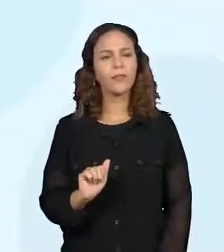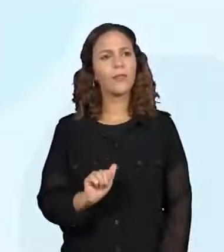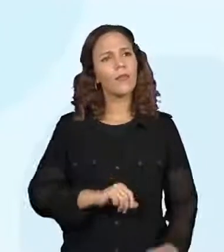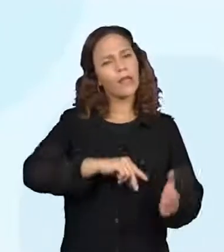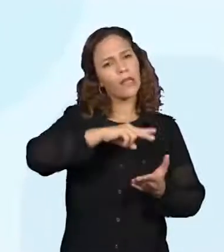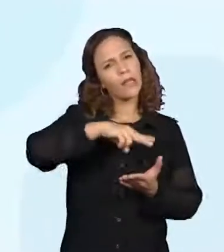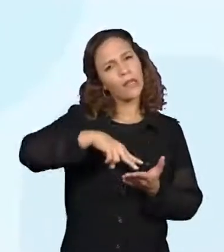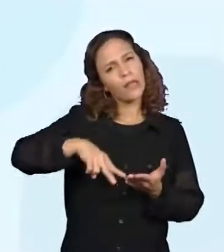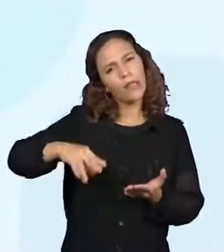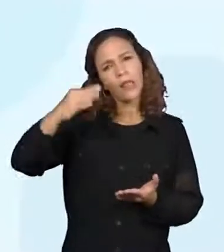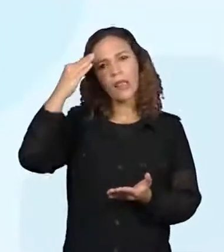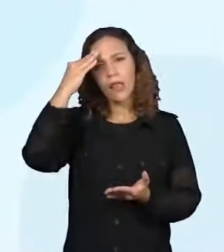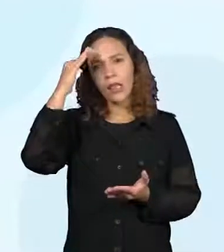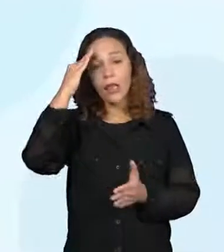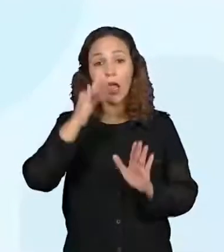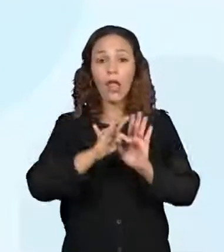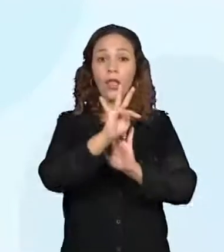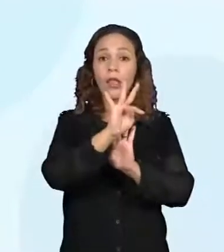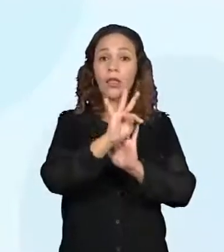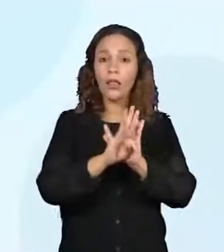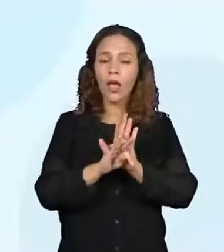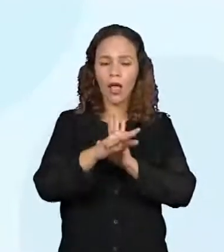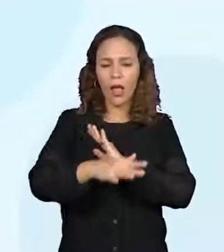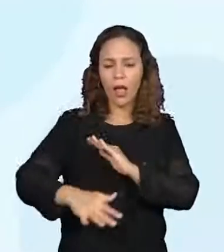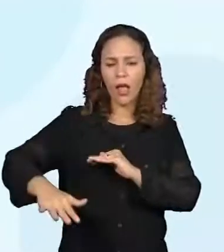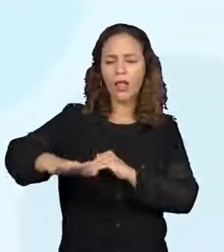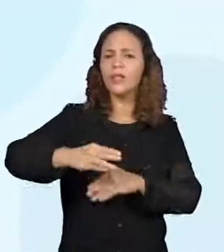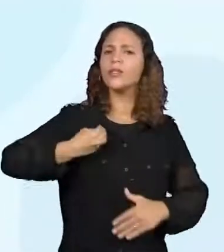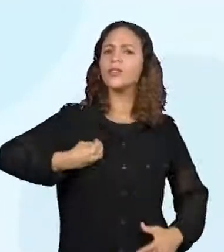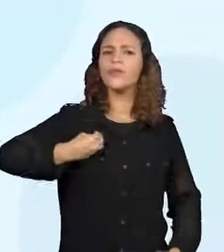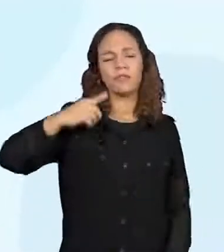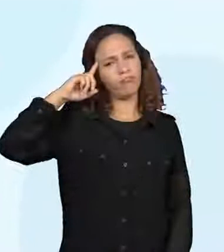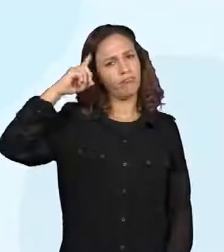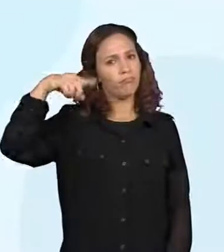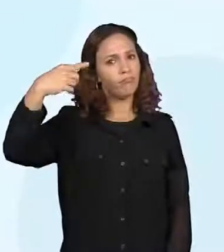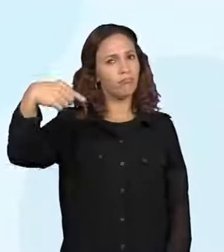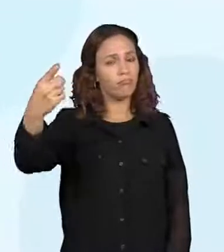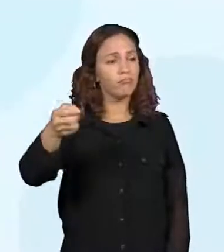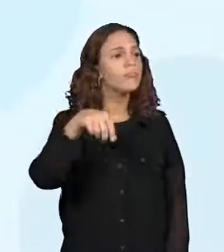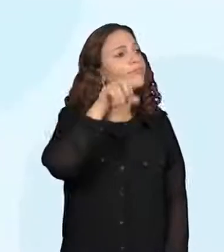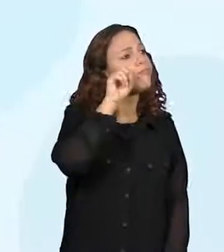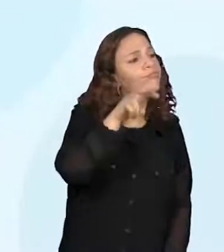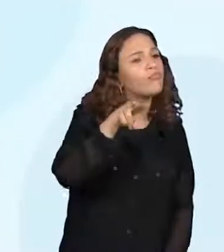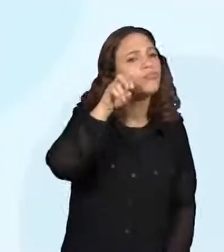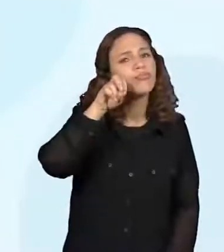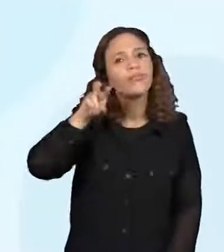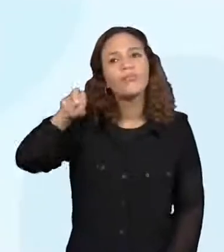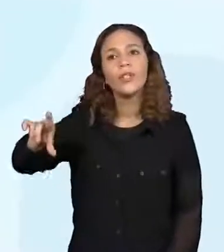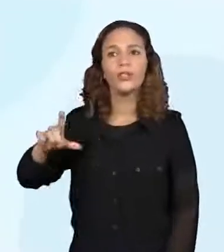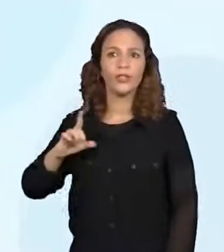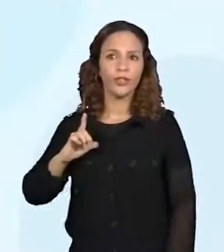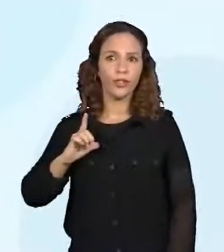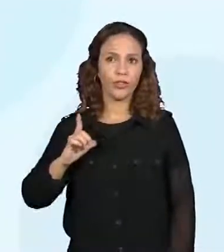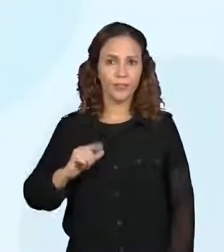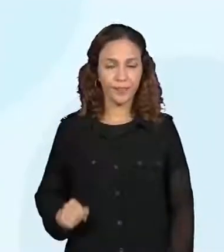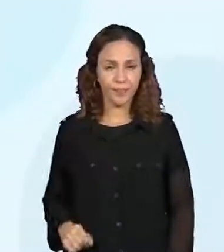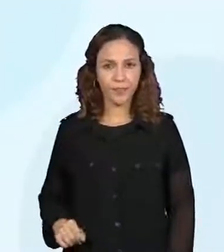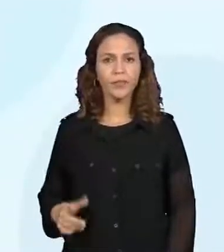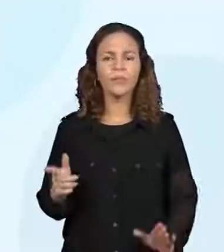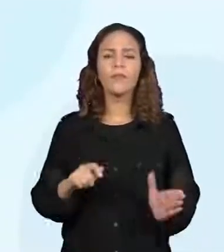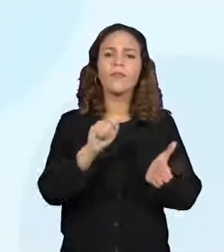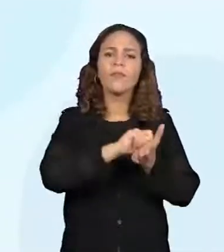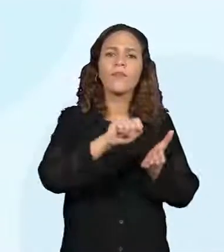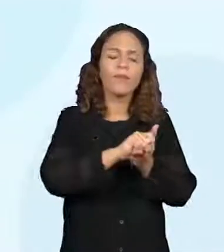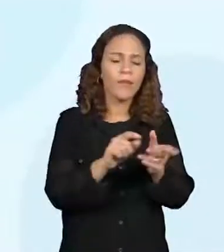compreender diferentes textos do campo da vida cotidiana, isso quer dizer, do nosso dia a dia. Bilhetes,